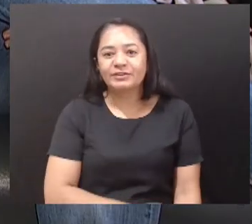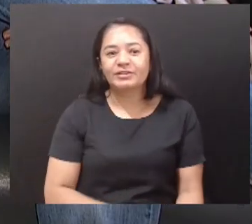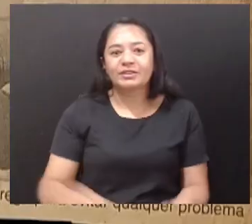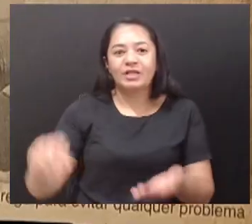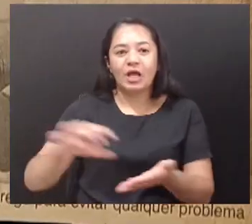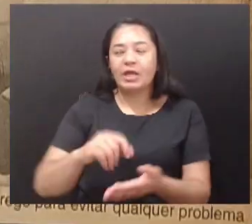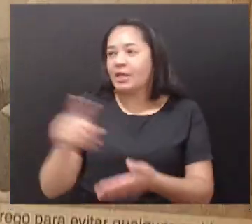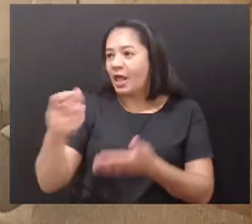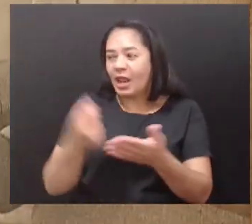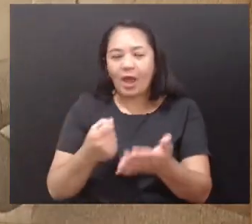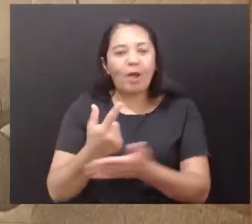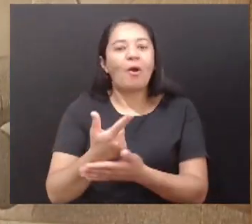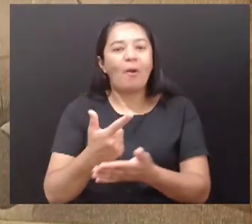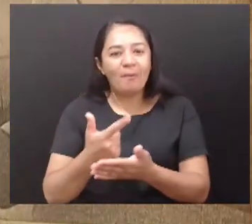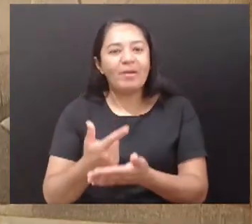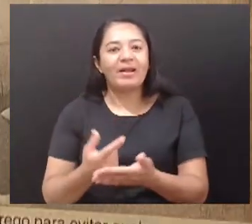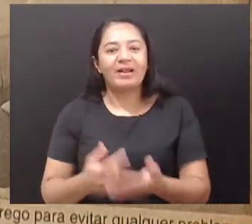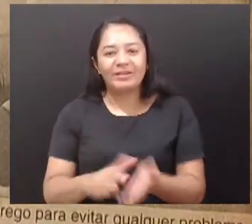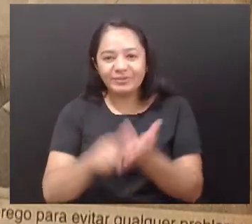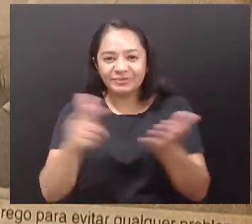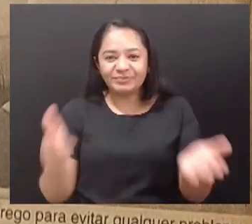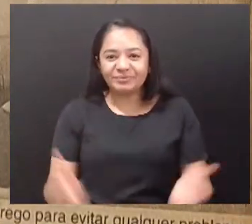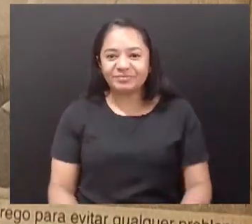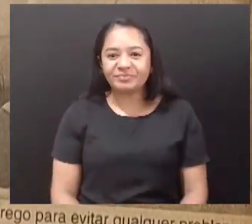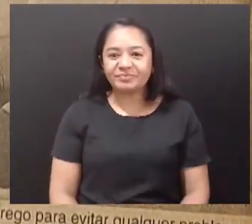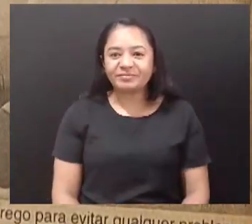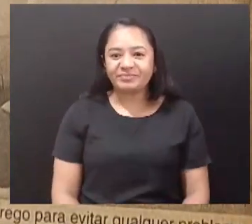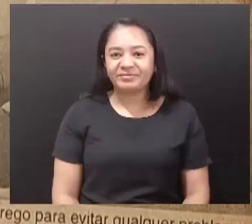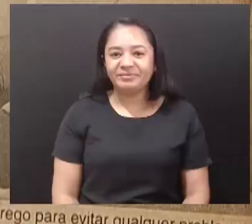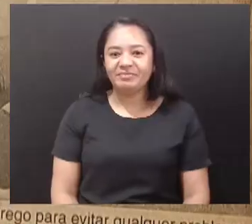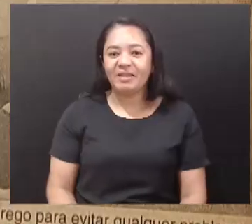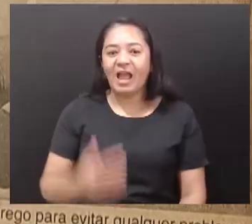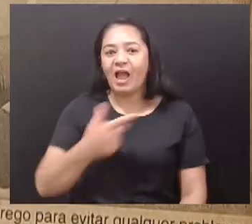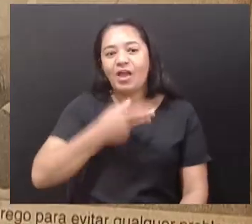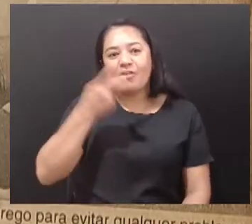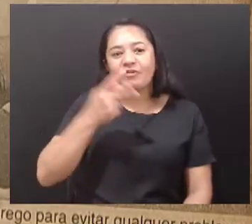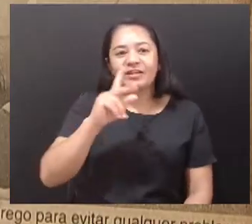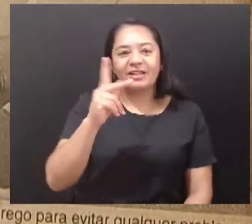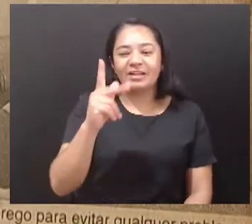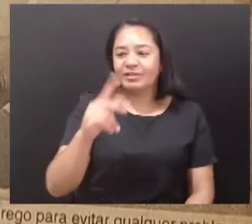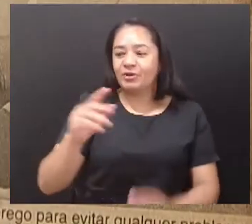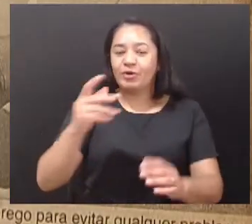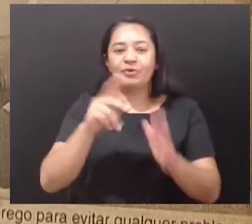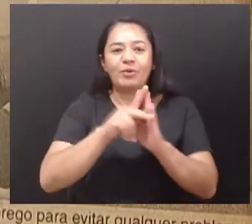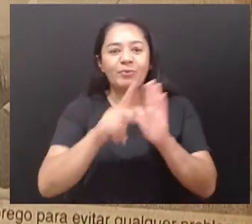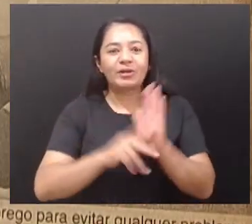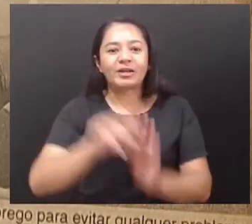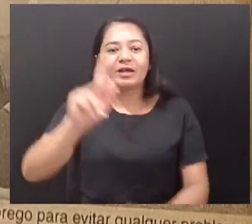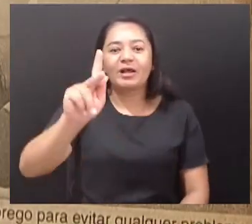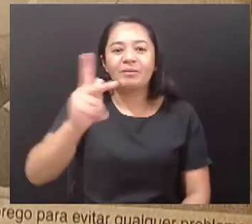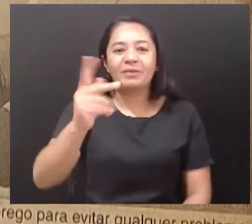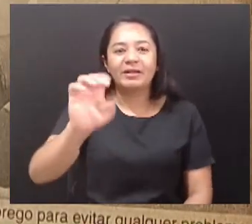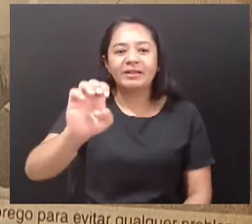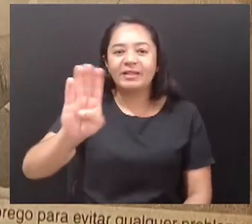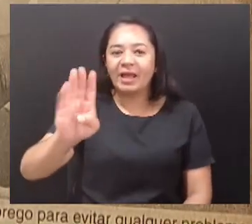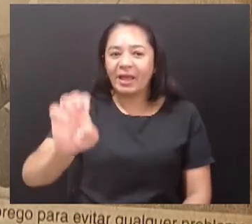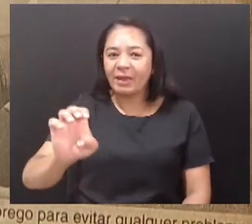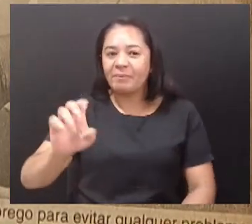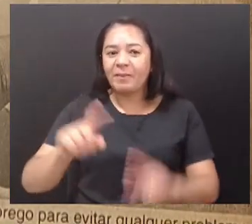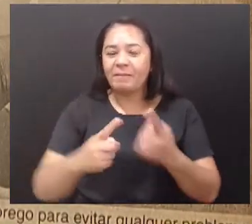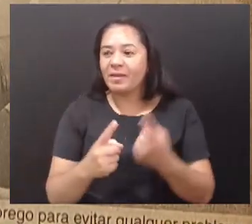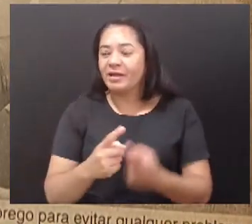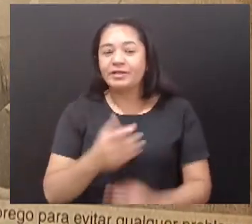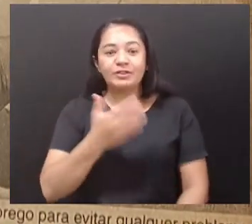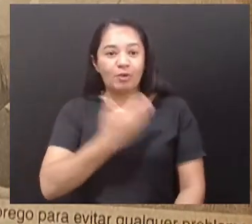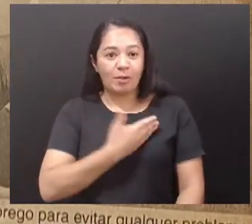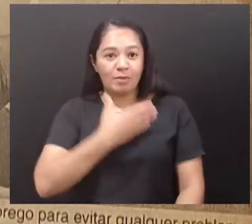na banca. Aí eu falei que ia na Hebe Camargo. Aí beleza. Aí o que eu fiz? Tinha um camarada meu que ia para São Paulo direto, eu falei para ele